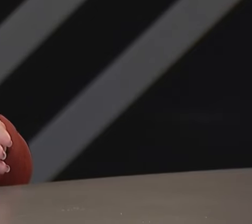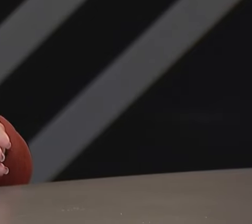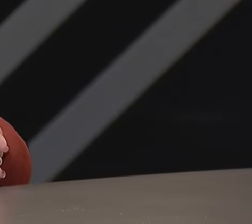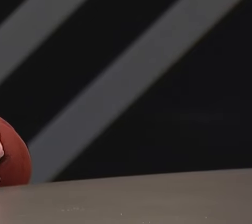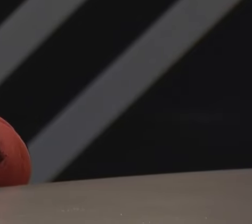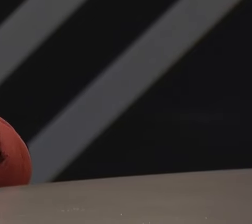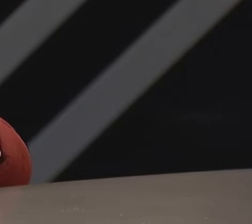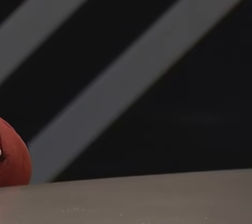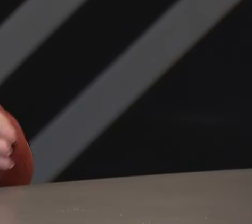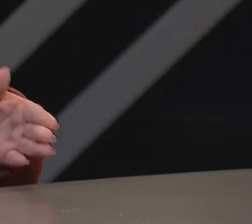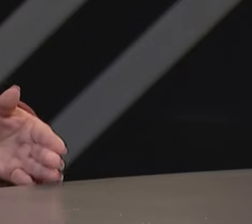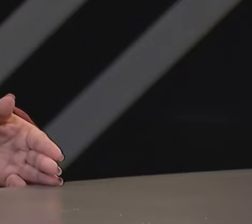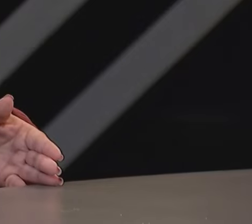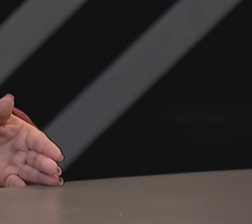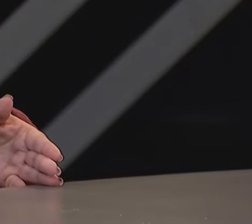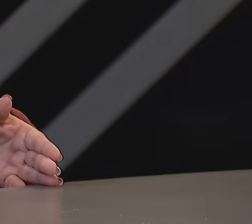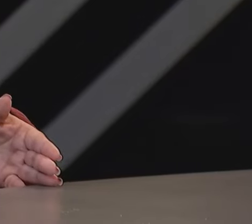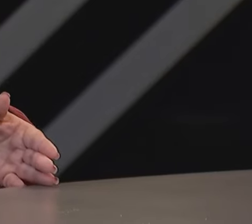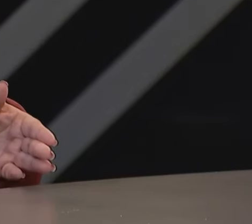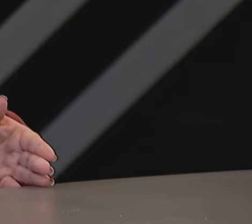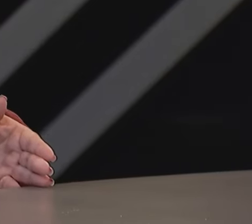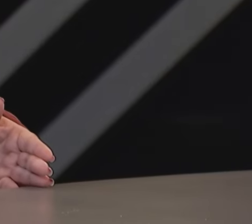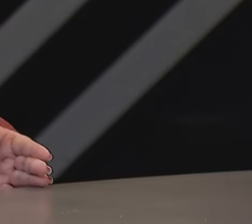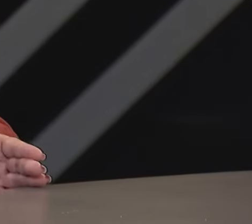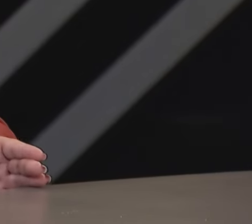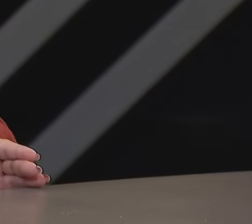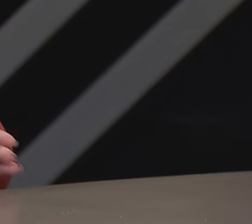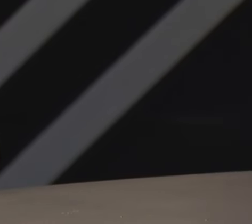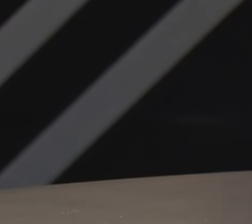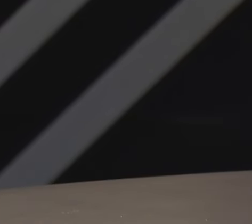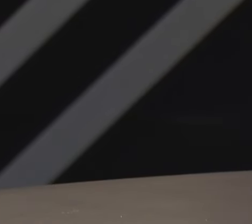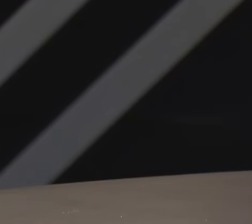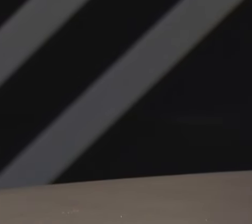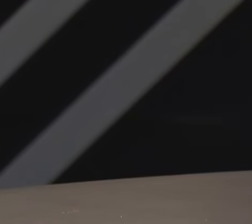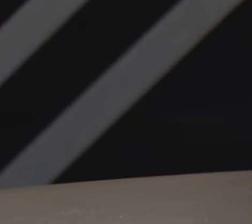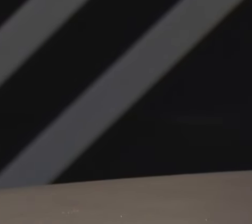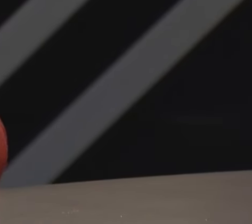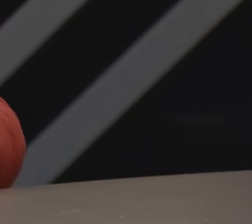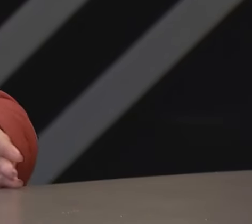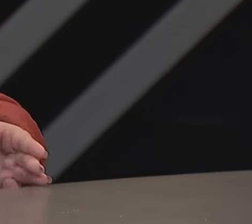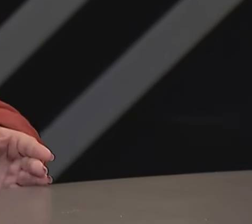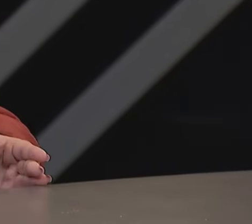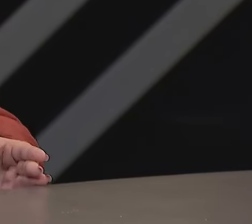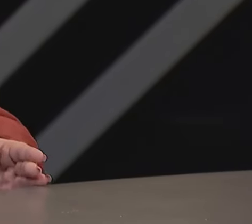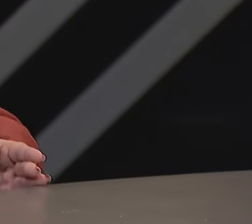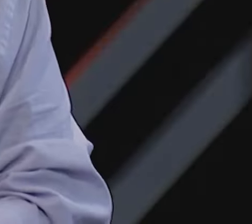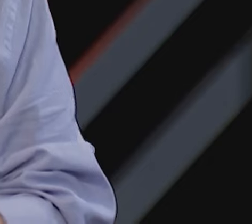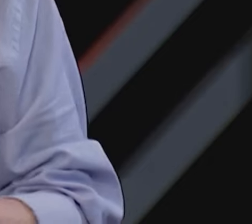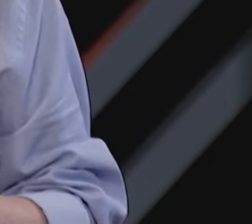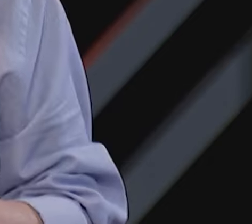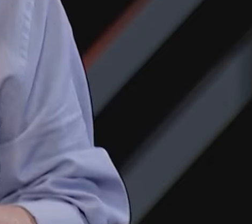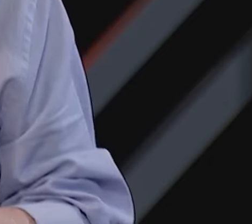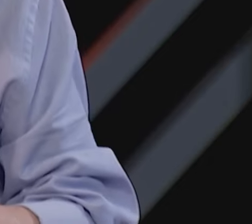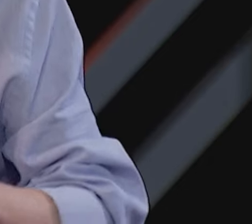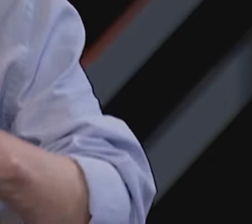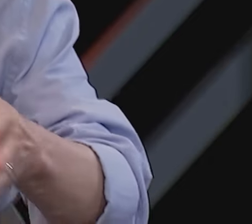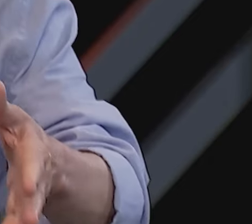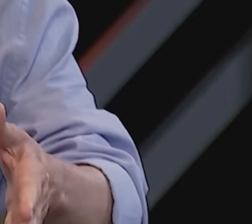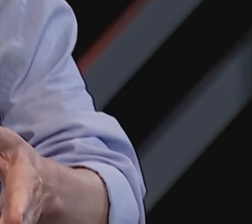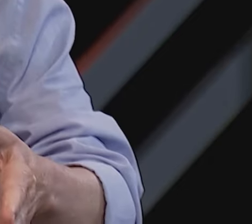fragilidade de vínculo. Eu tinha mais vínculo na rua do que dentro do meu lar. Ou seja, você